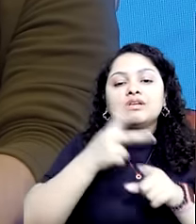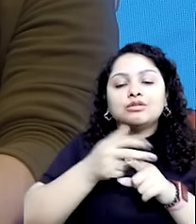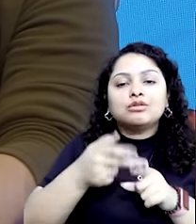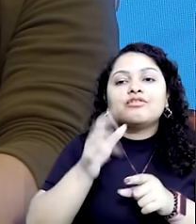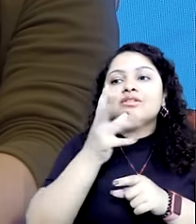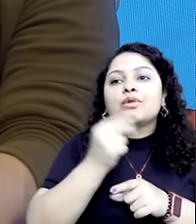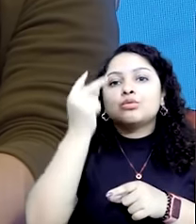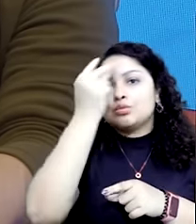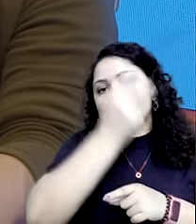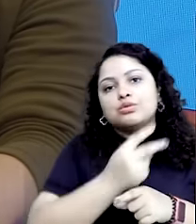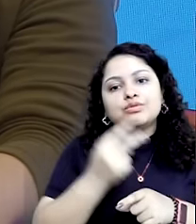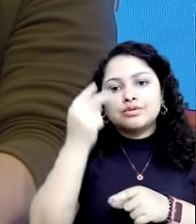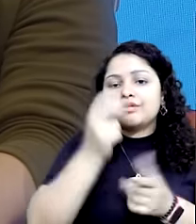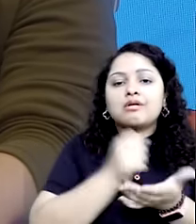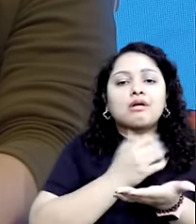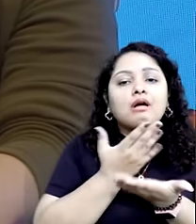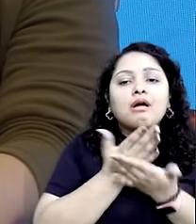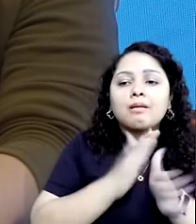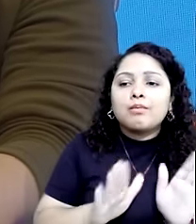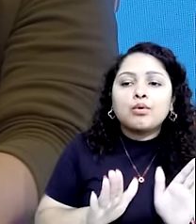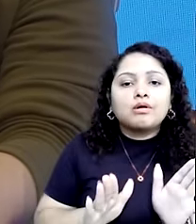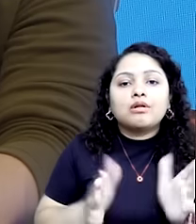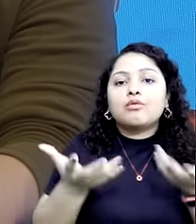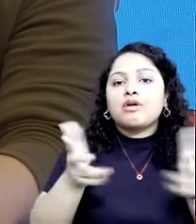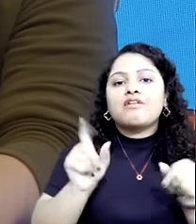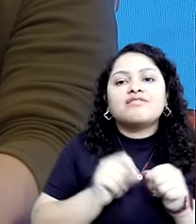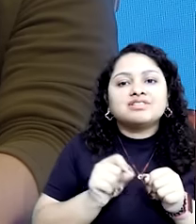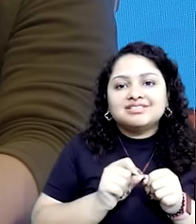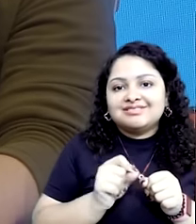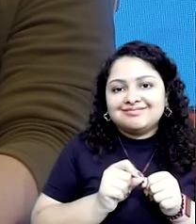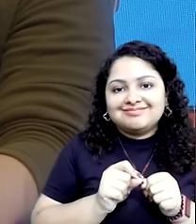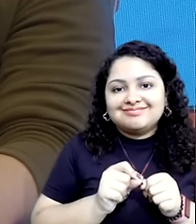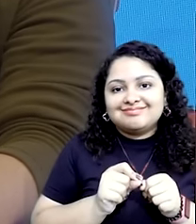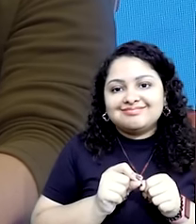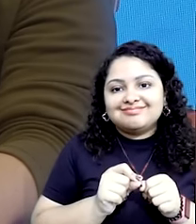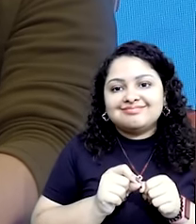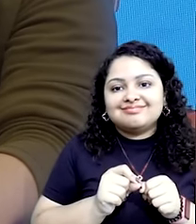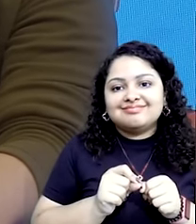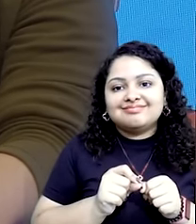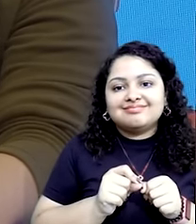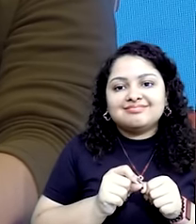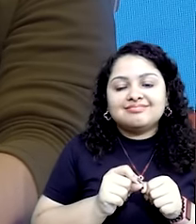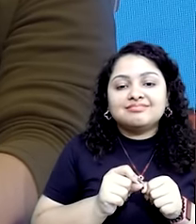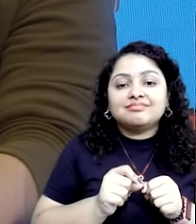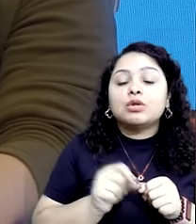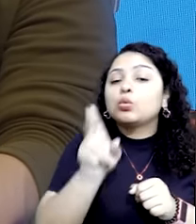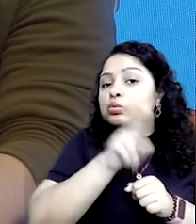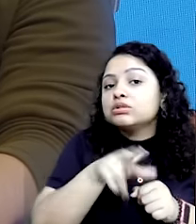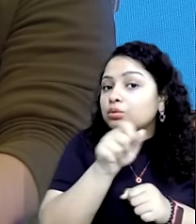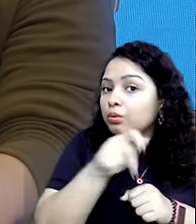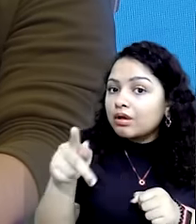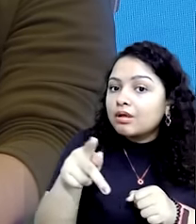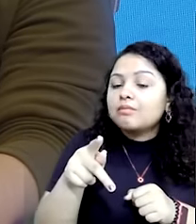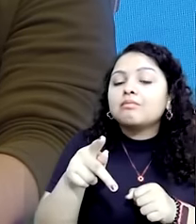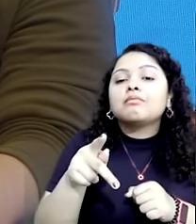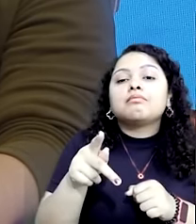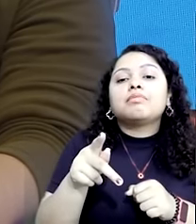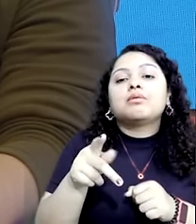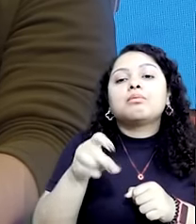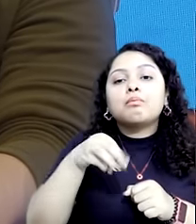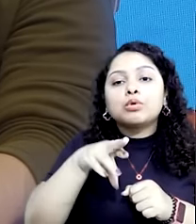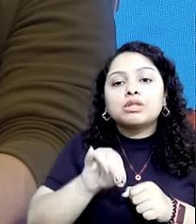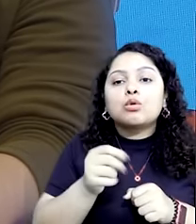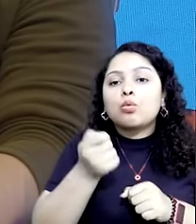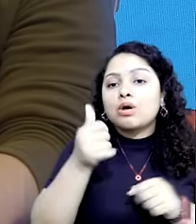demorar umas duas horas de editar acabou Ele não vai querer mais fazer ele vai fugir então usando esses aplicativos de modelo PR pronto também é